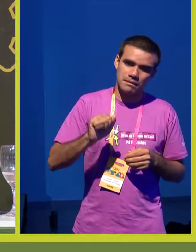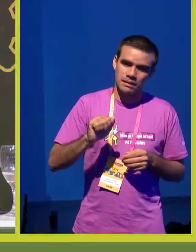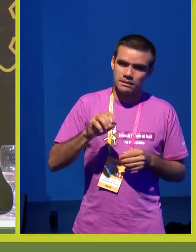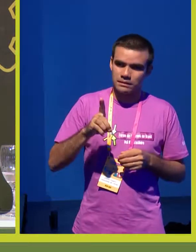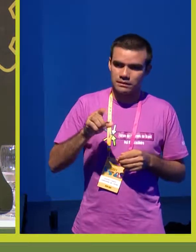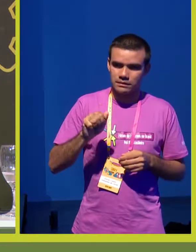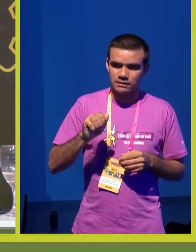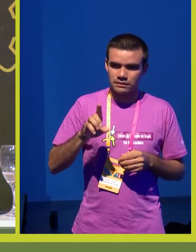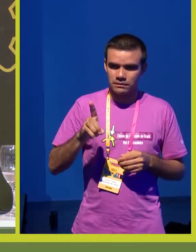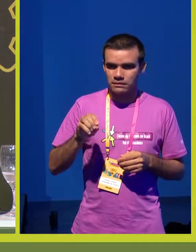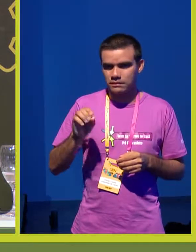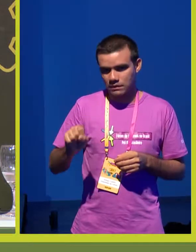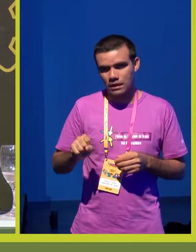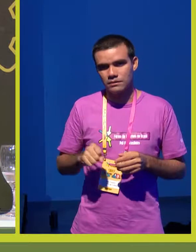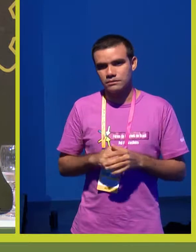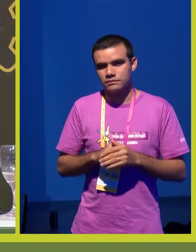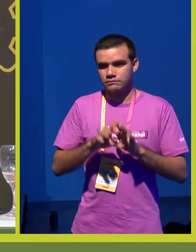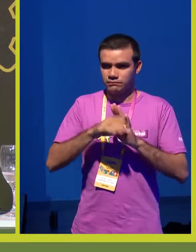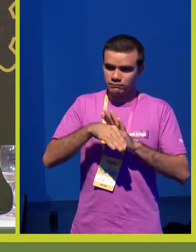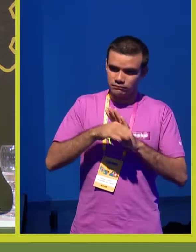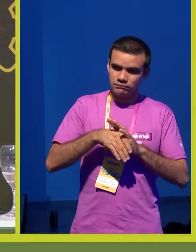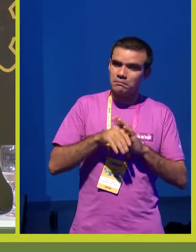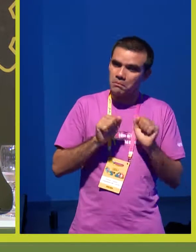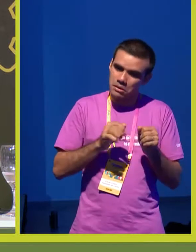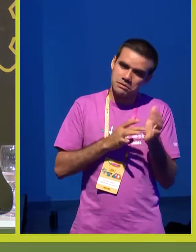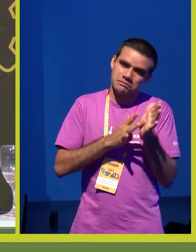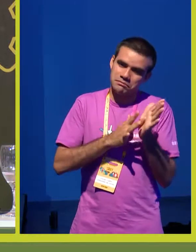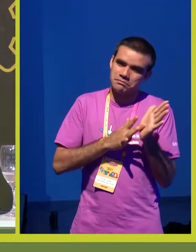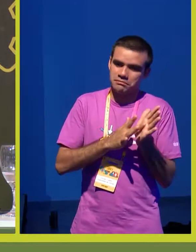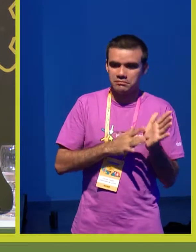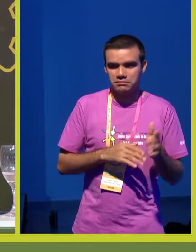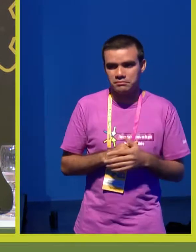enquanto no conteúdo você pode fingir alguma coisa.